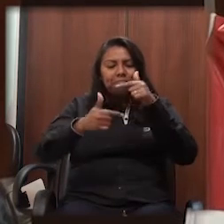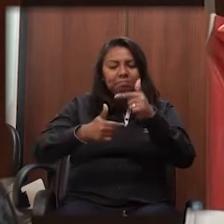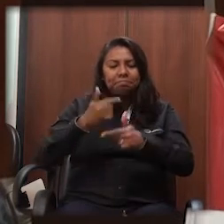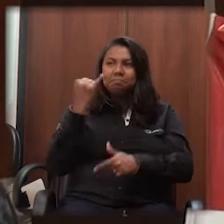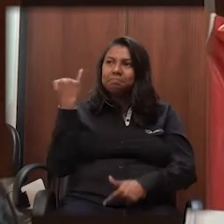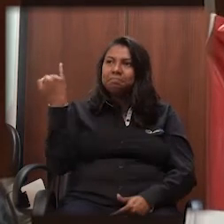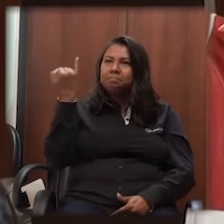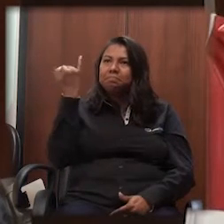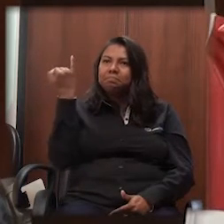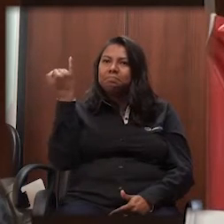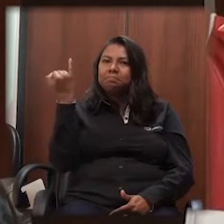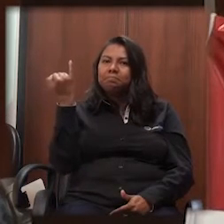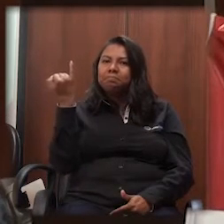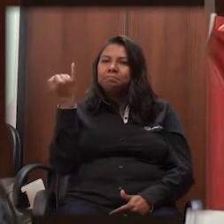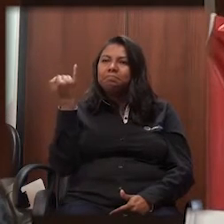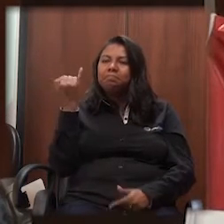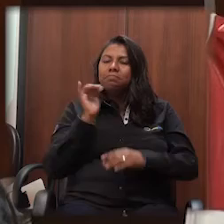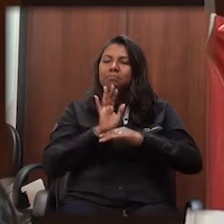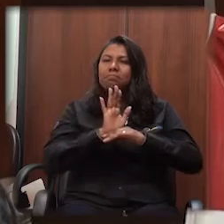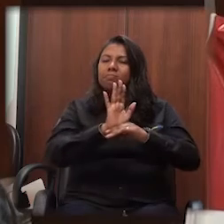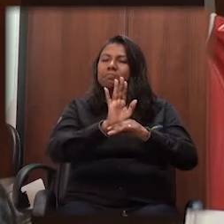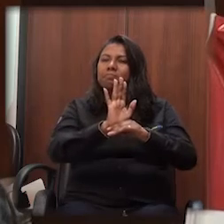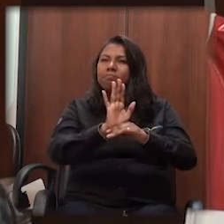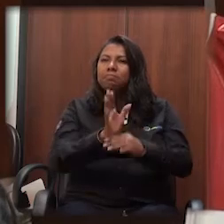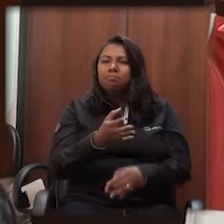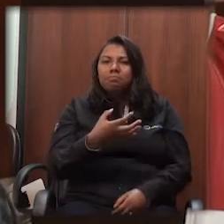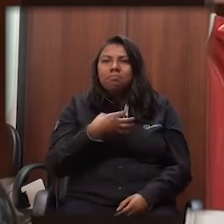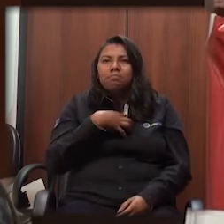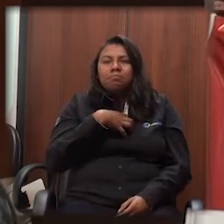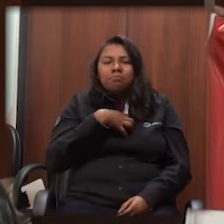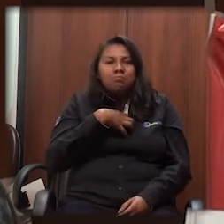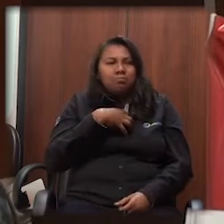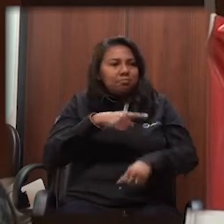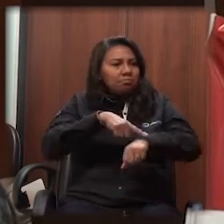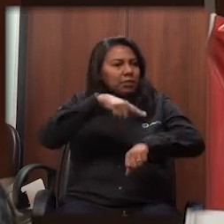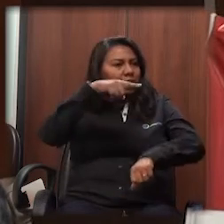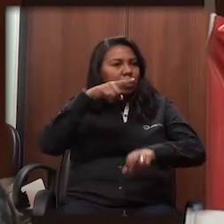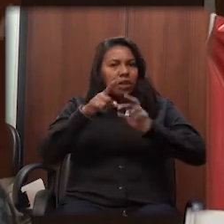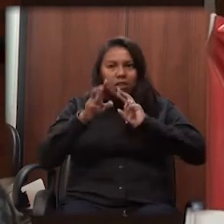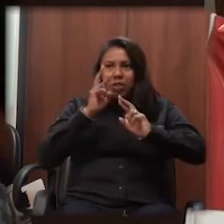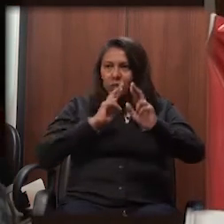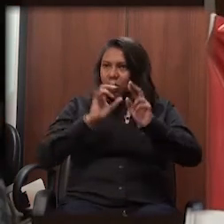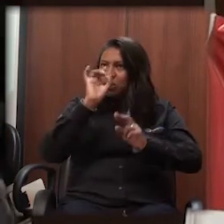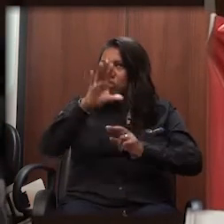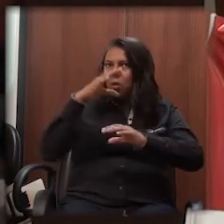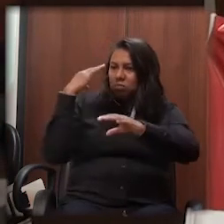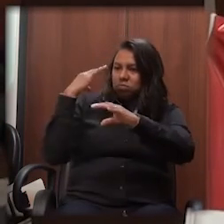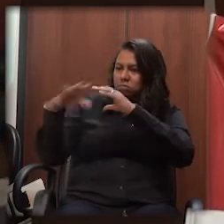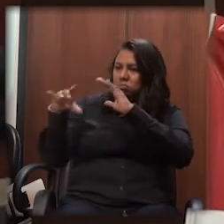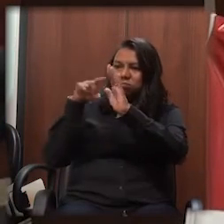importante de sensibilização para as respostas, né? Então, não foi só o envio do questionário, mas